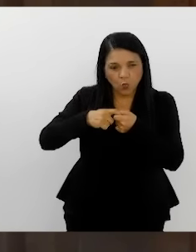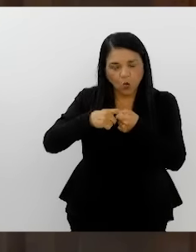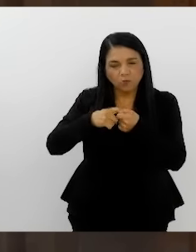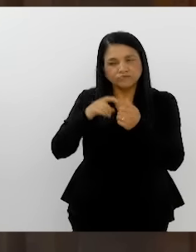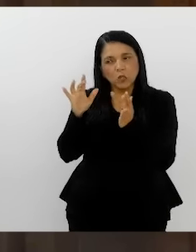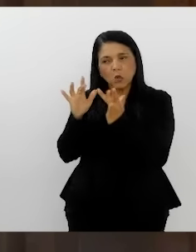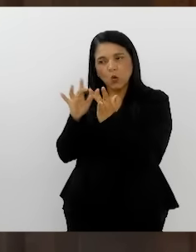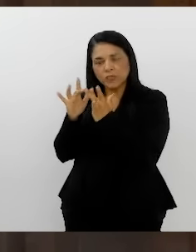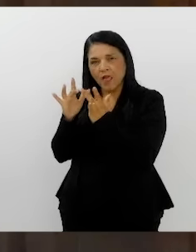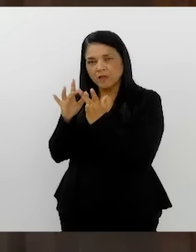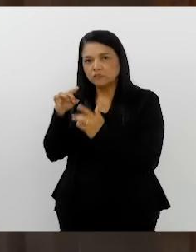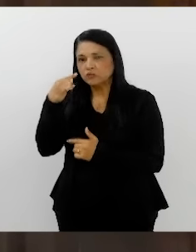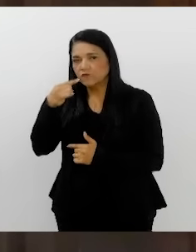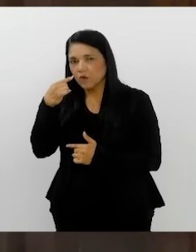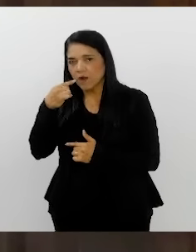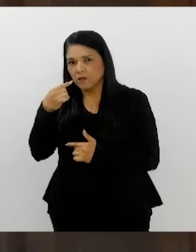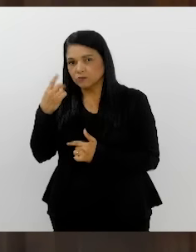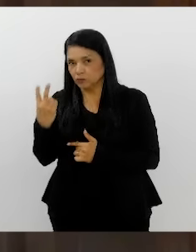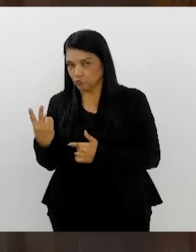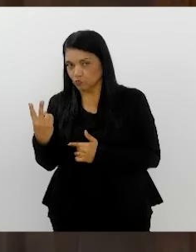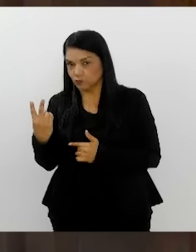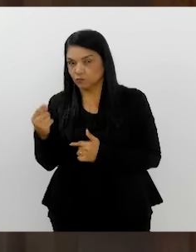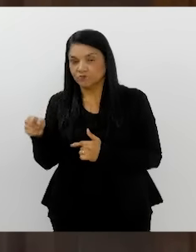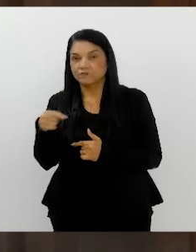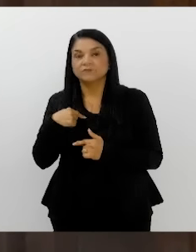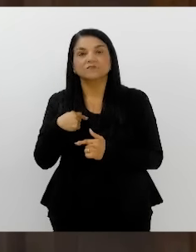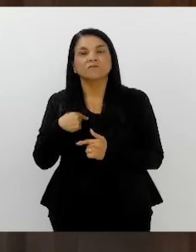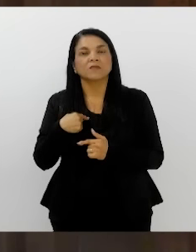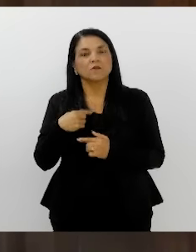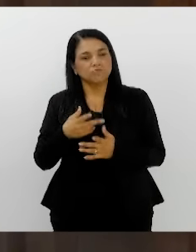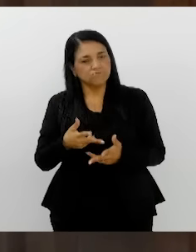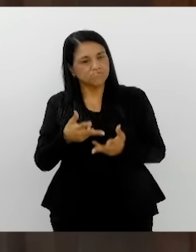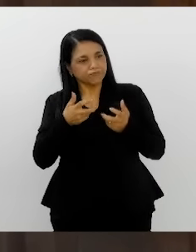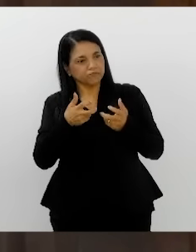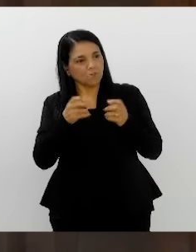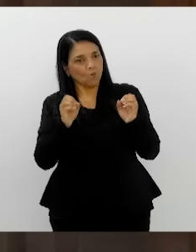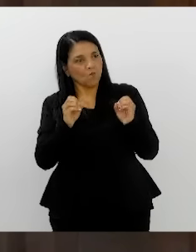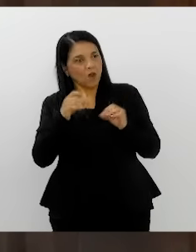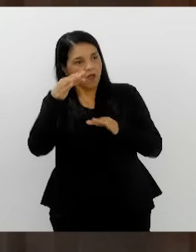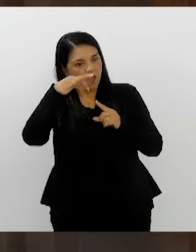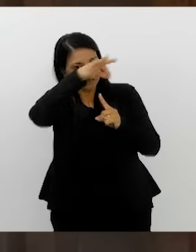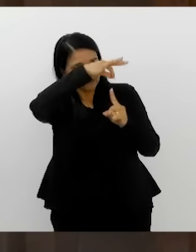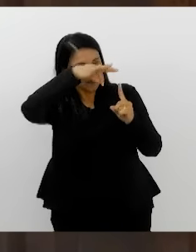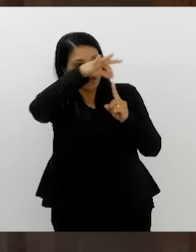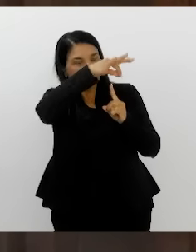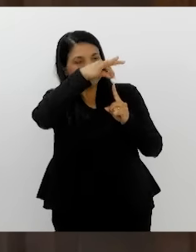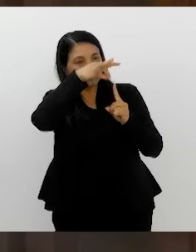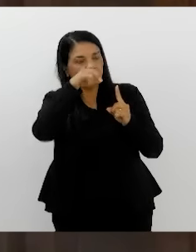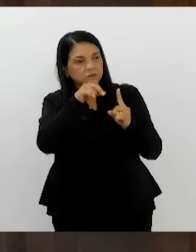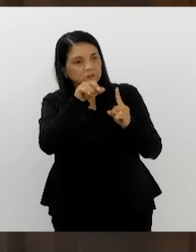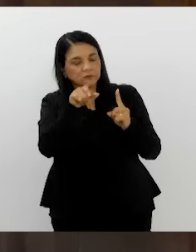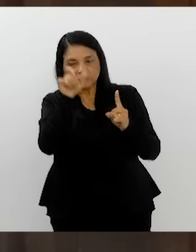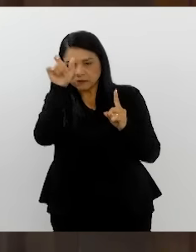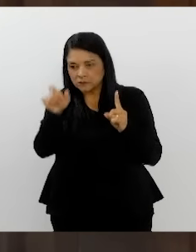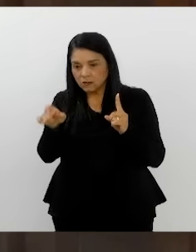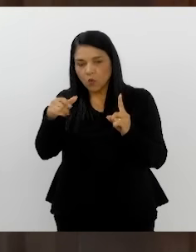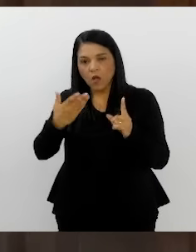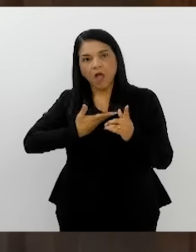colega advogado, o outro que não tinha visto o santo ficou impressionado como o seu amigo estava